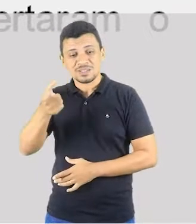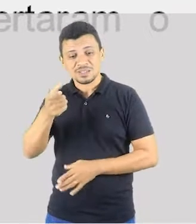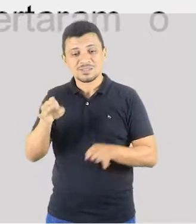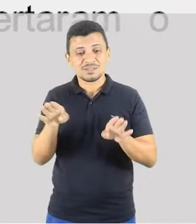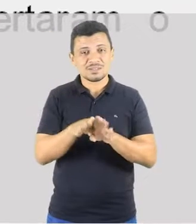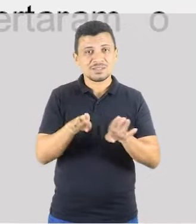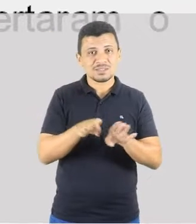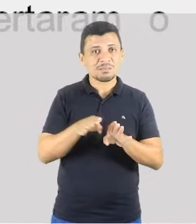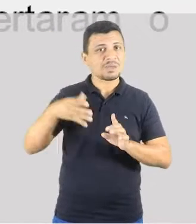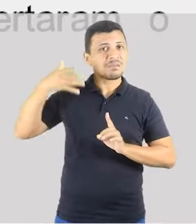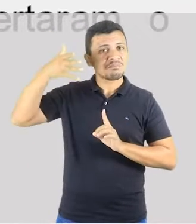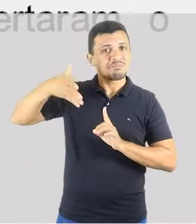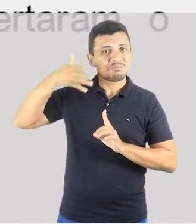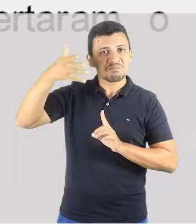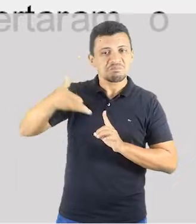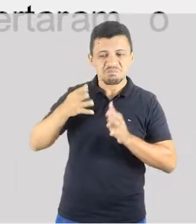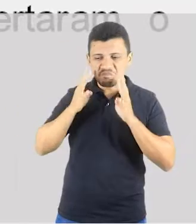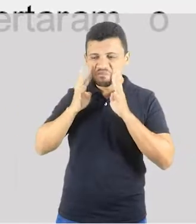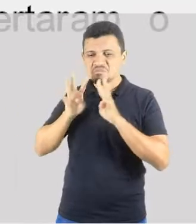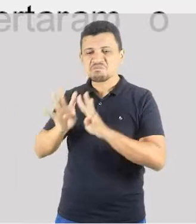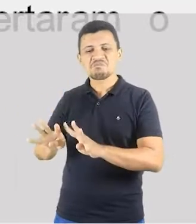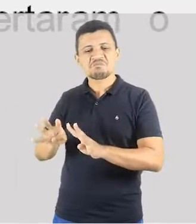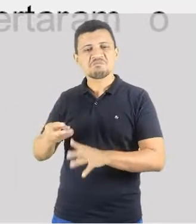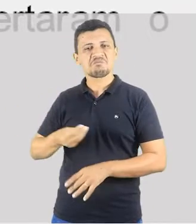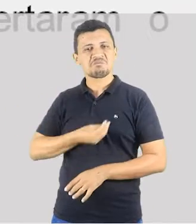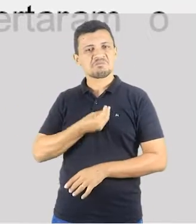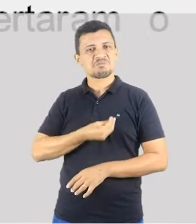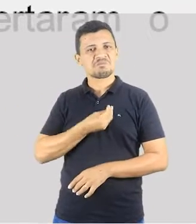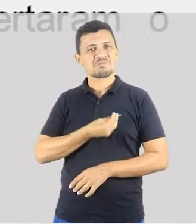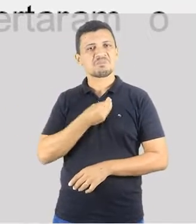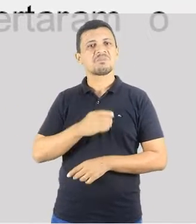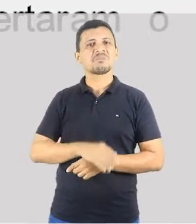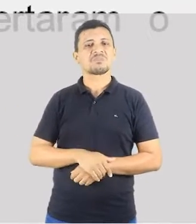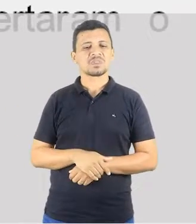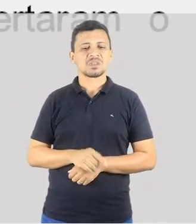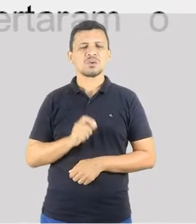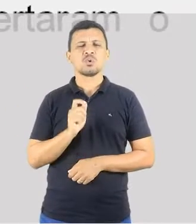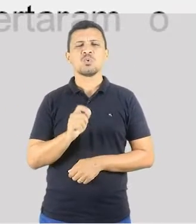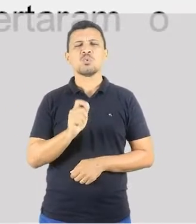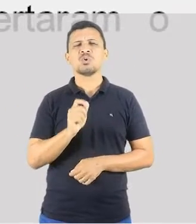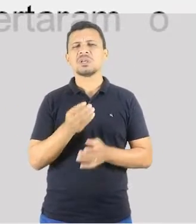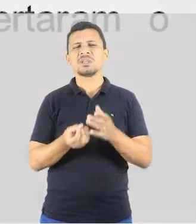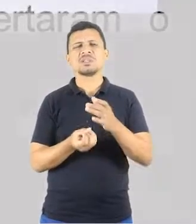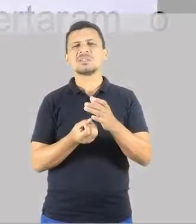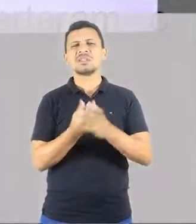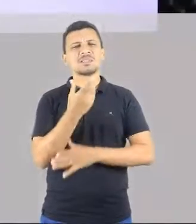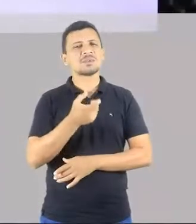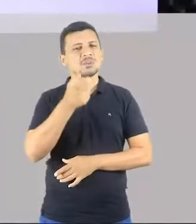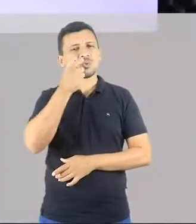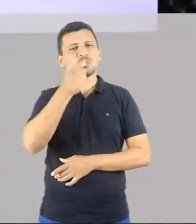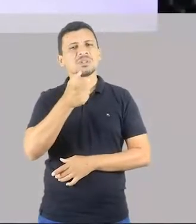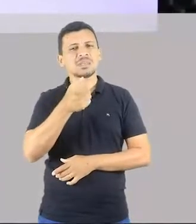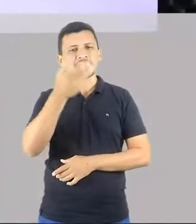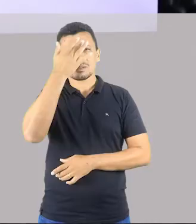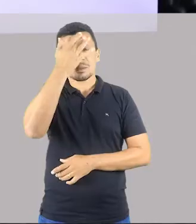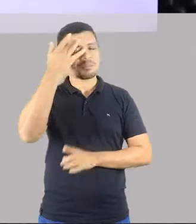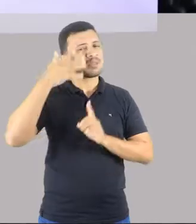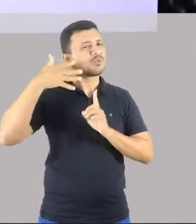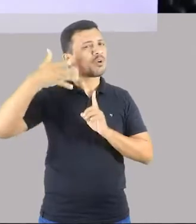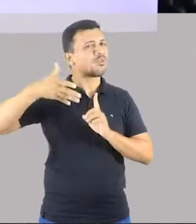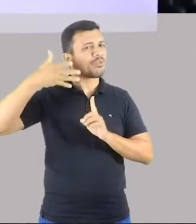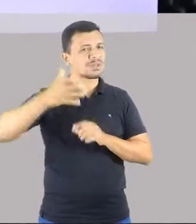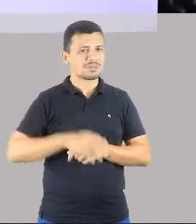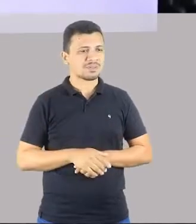público presente. Olha o que acontece bem aqui, ó. O que despertou o interesse do conferencista? As